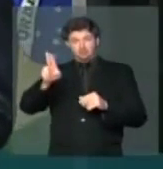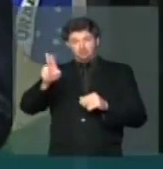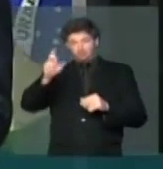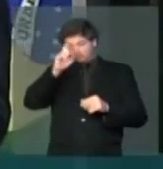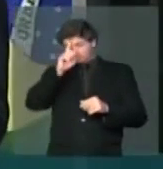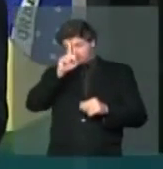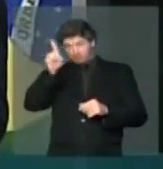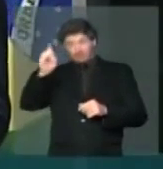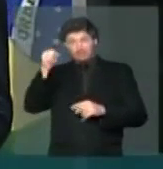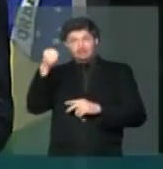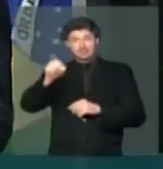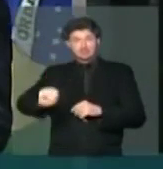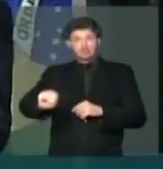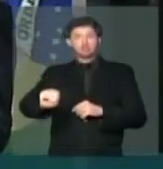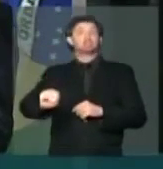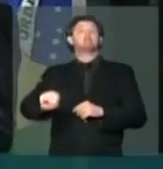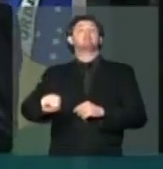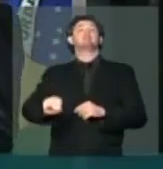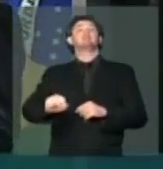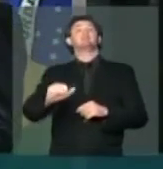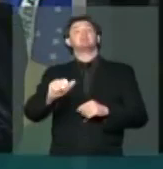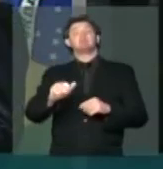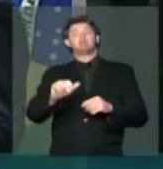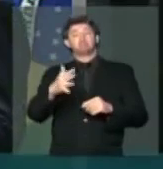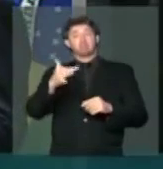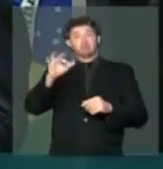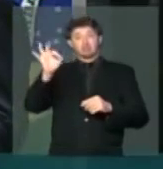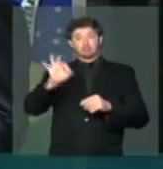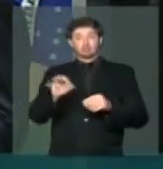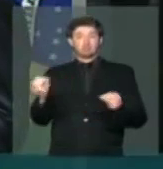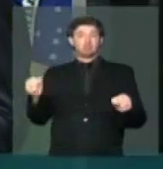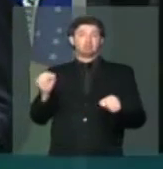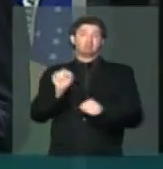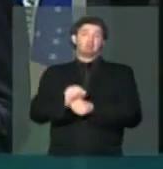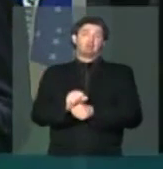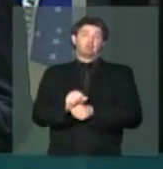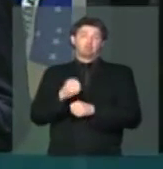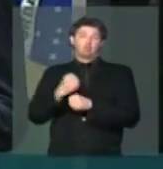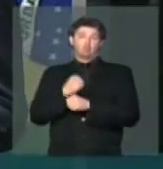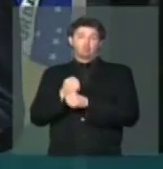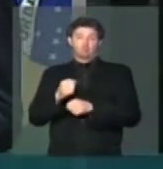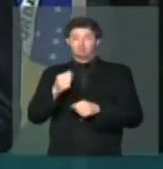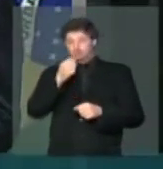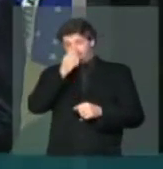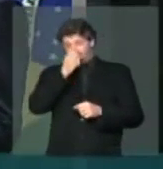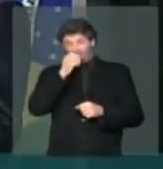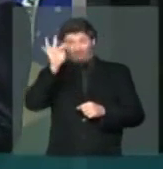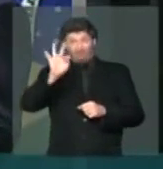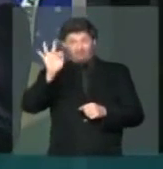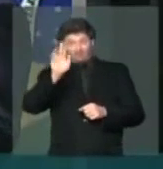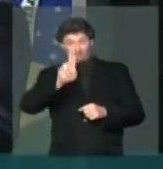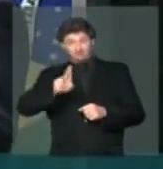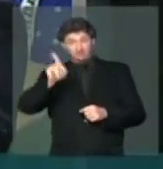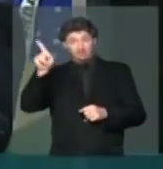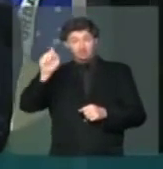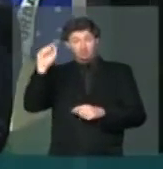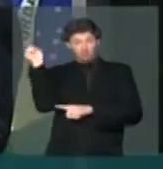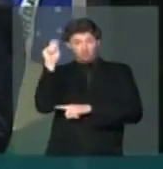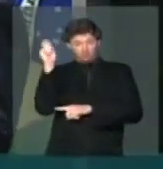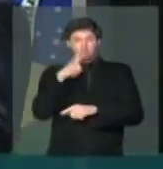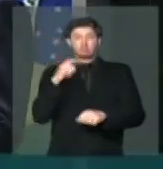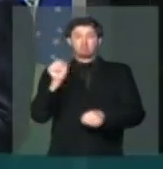de Sergipe foi interrompida com pouco mais de 10% da obra. Na Federal do Rio Grande do Sul também há